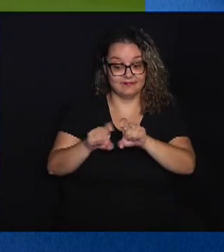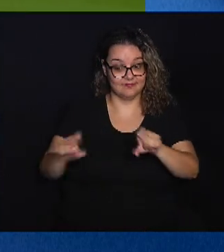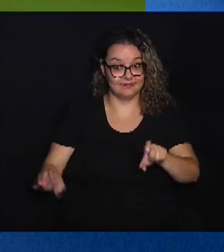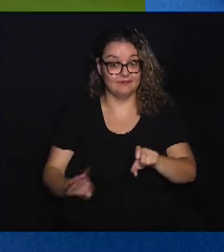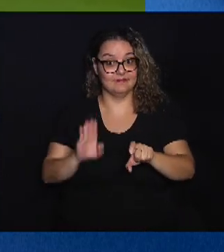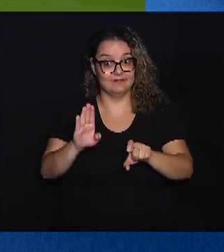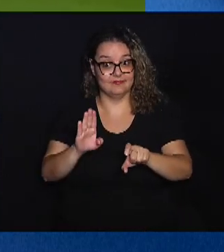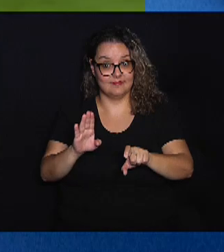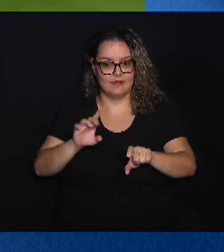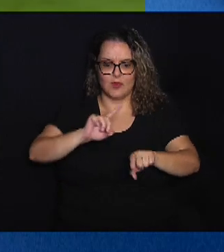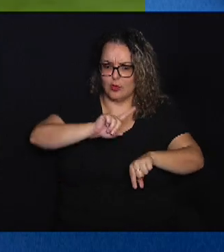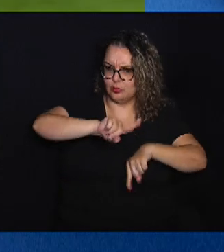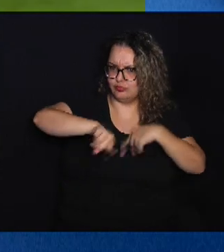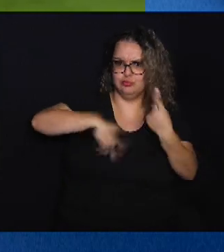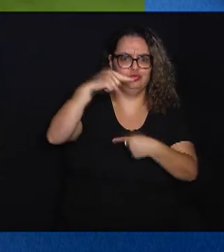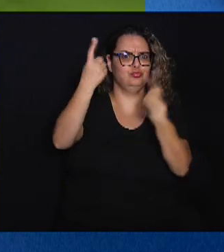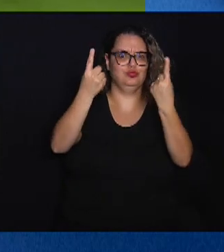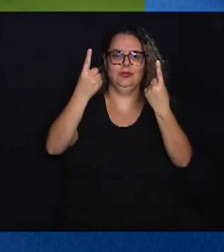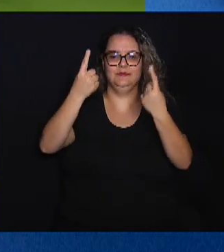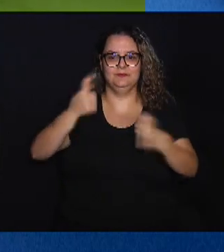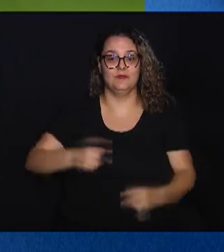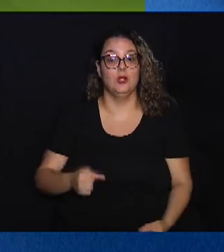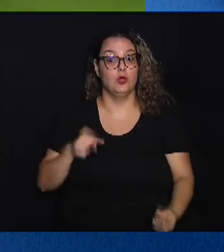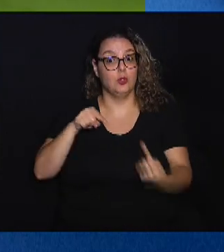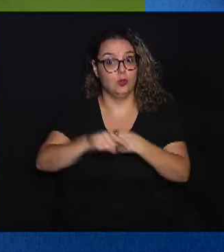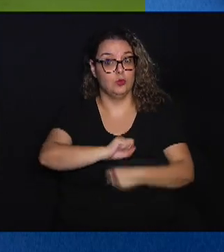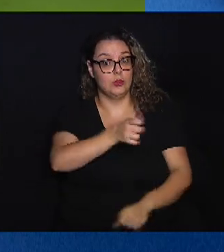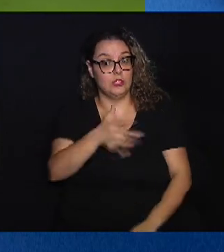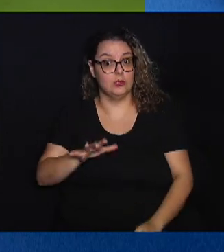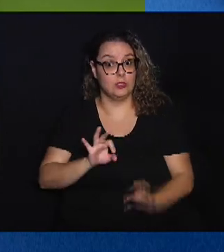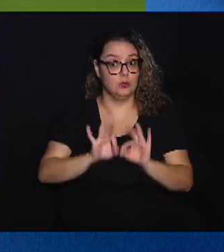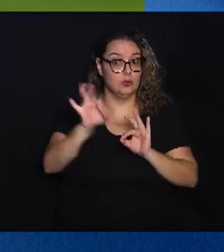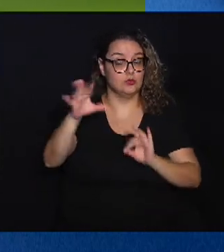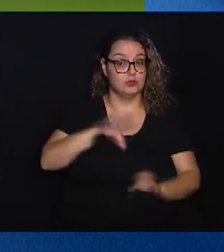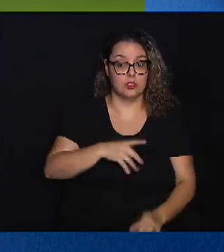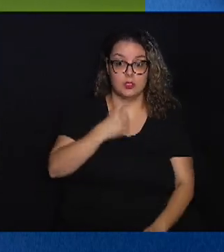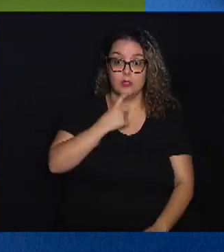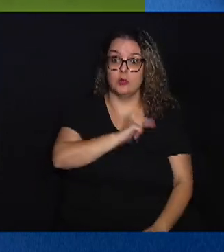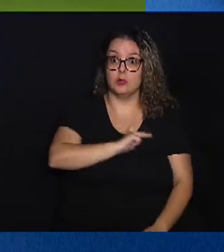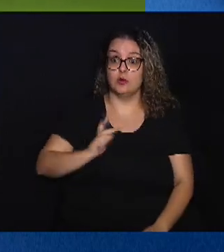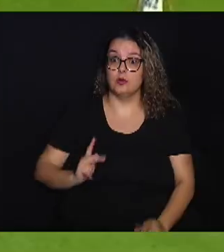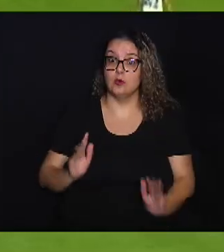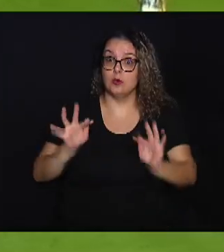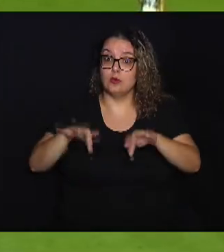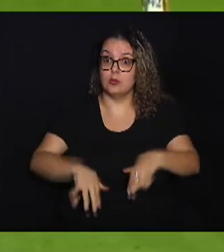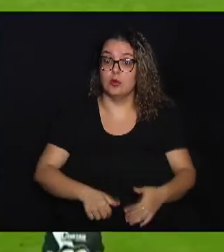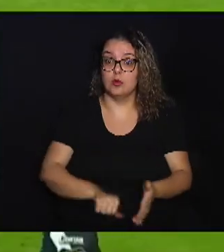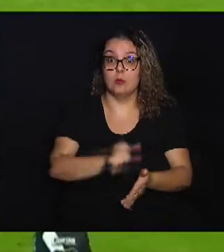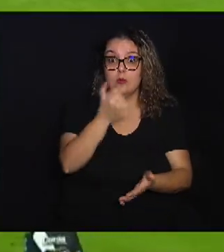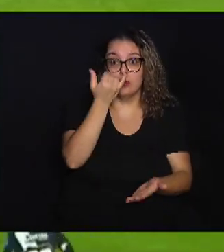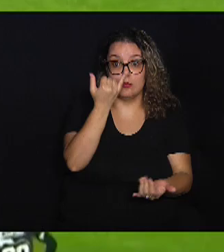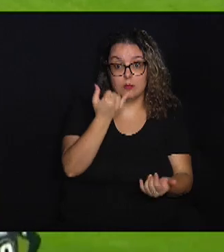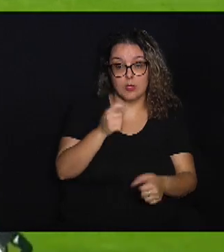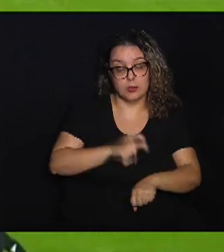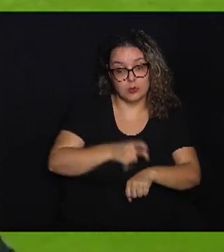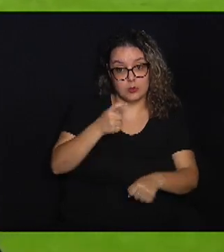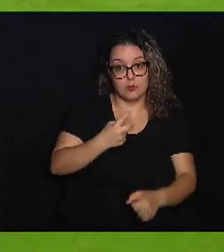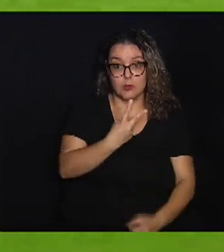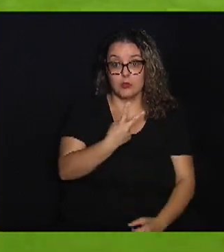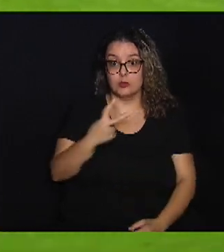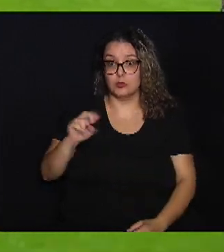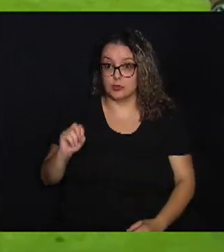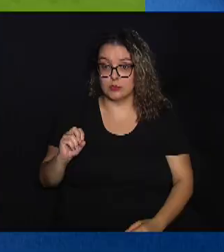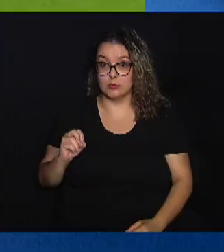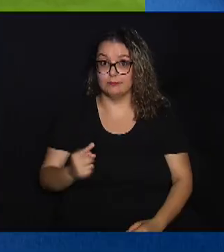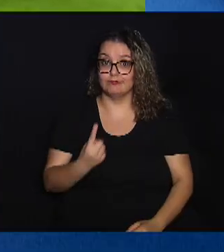que reviravolta! Contra o Santos fora de casa, a Ponte termina o primeiro tempo perdendo por 2-0 e com um